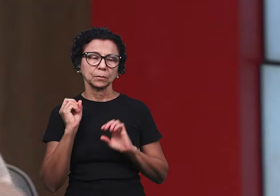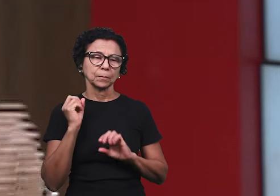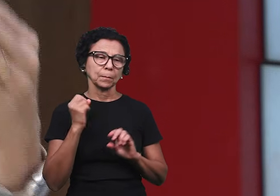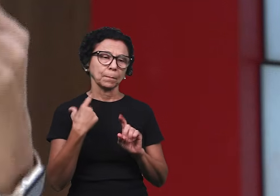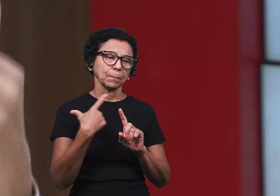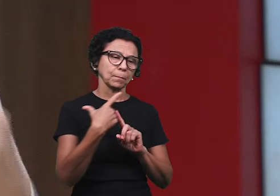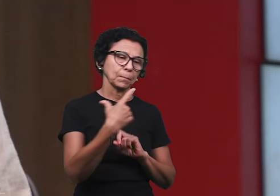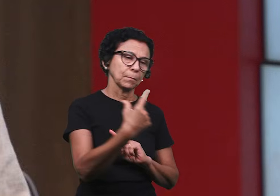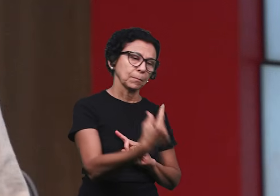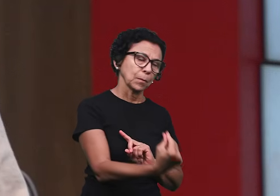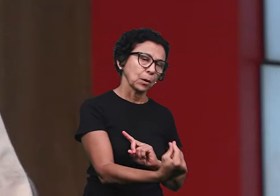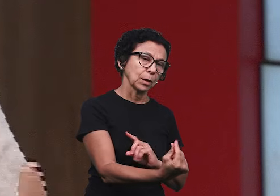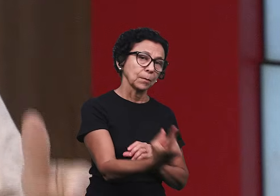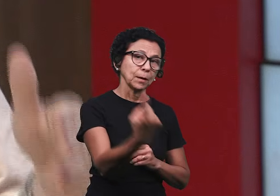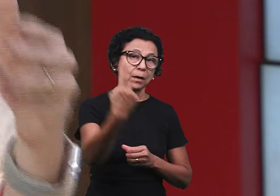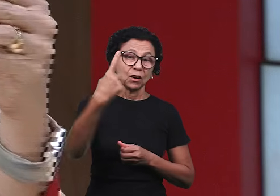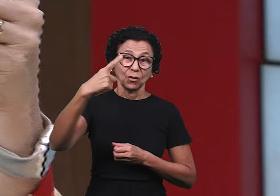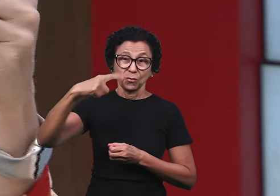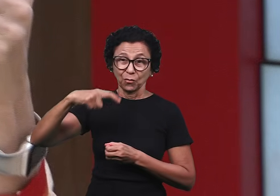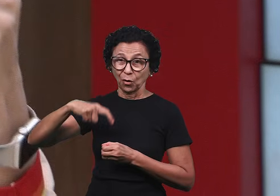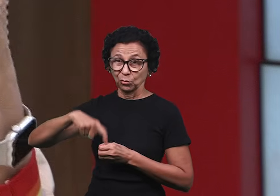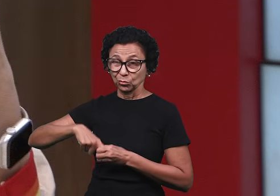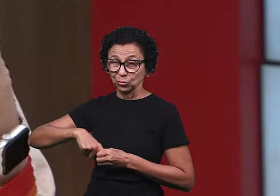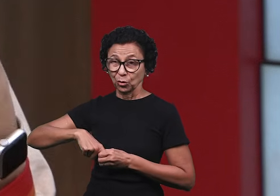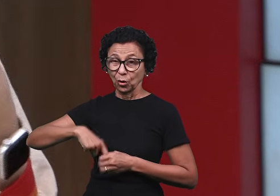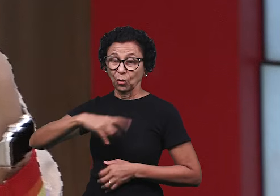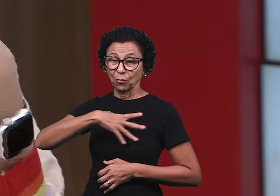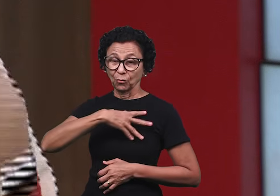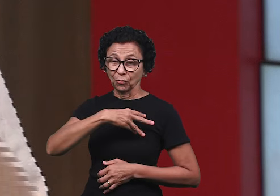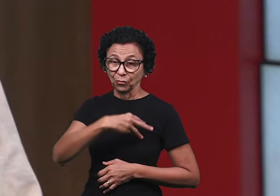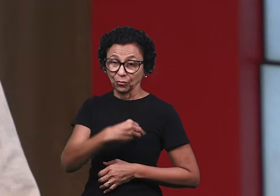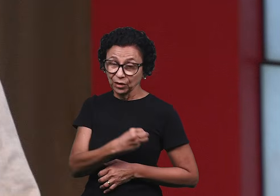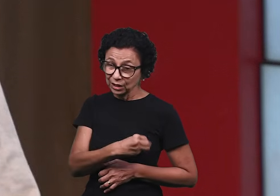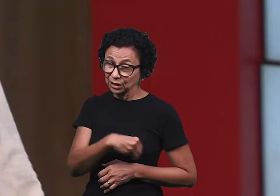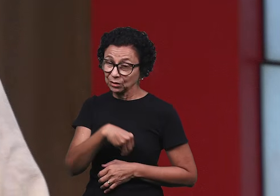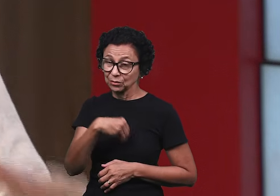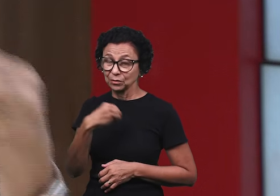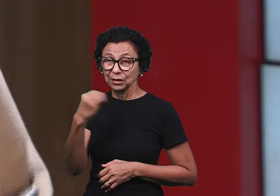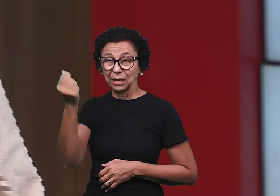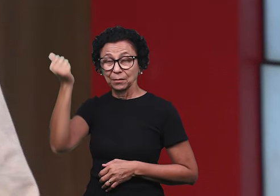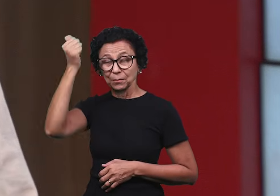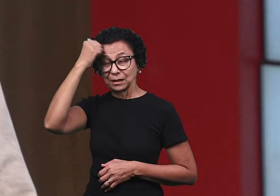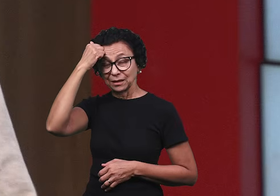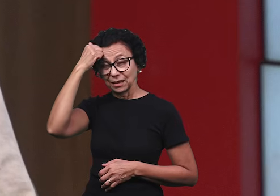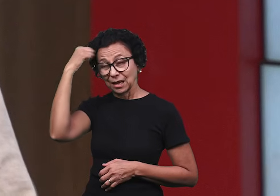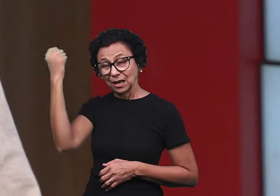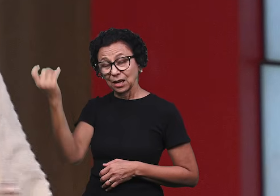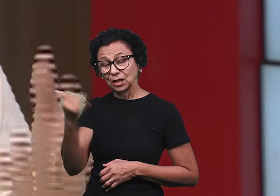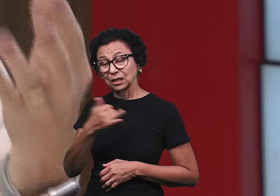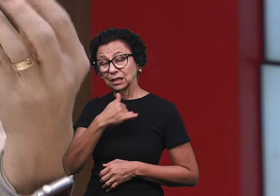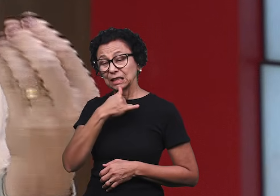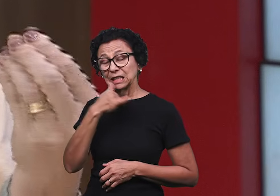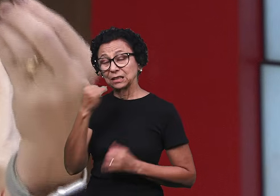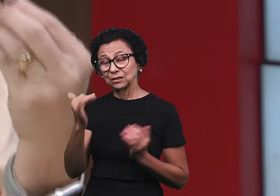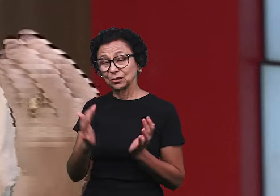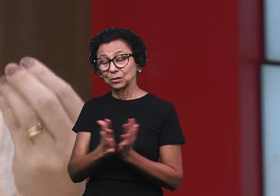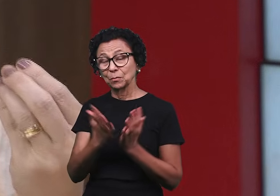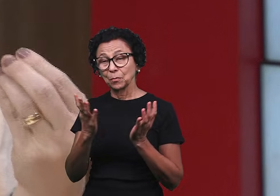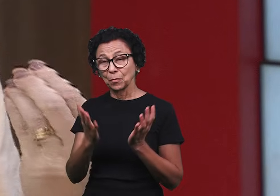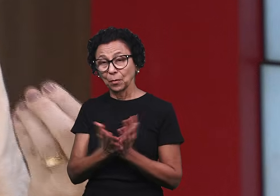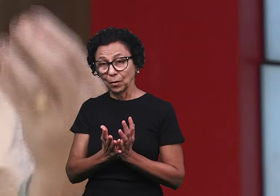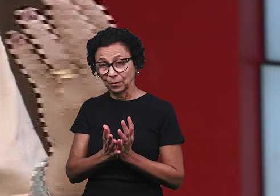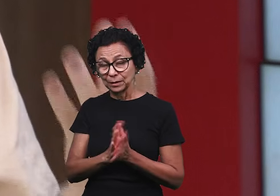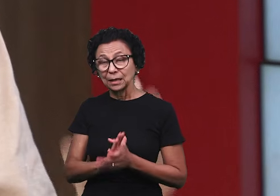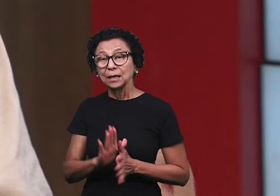difícil, empobrecido, ali, né, numa situação entristecido, arrependido, e o pai o